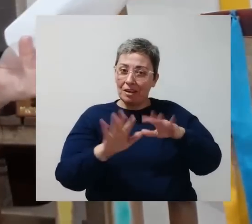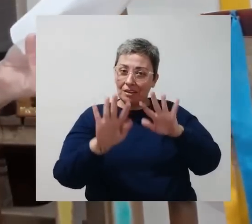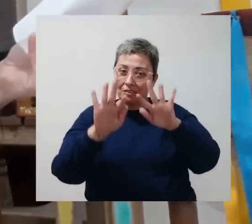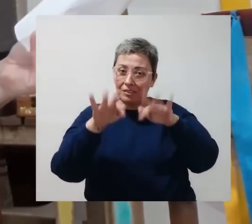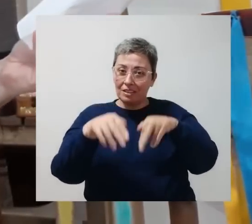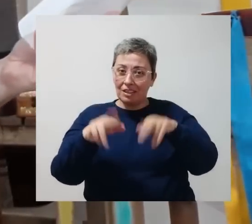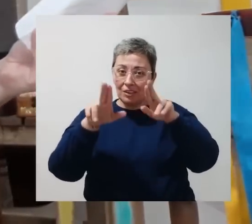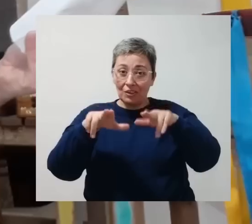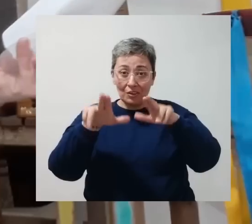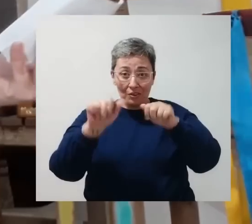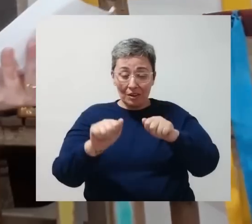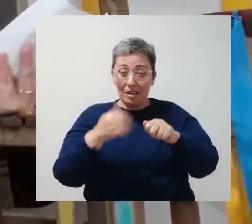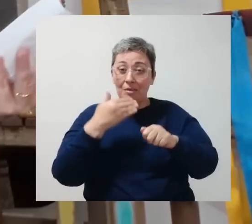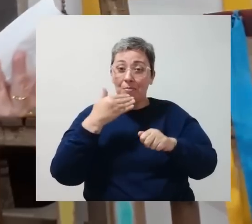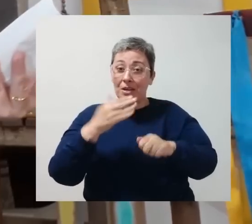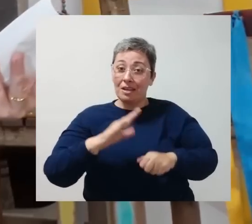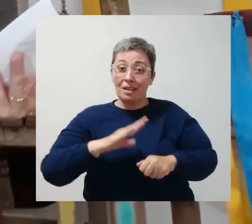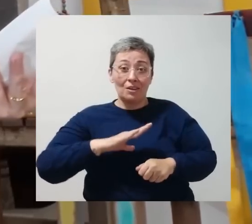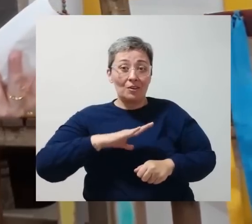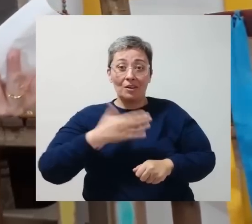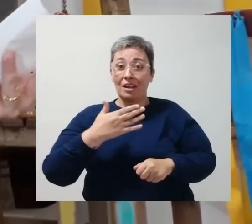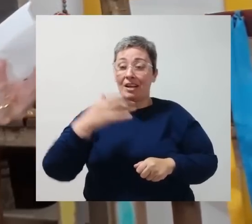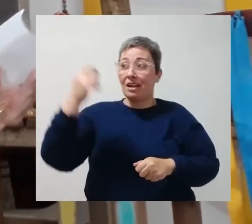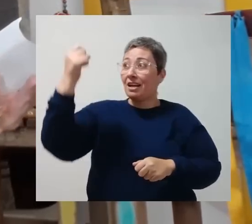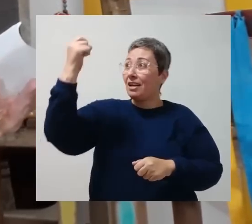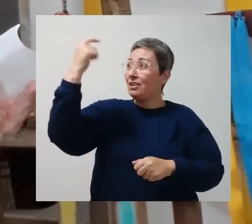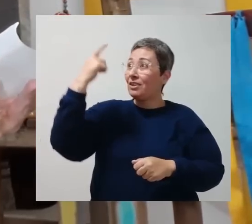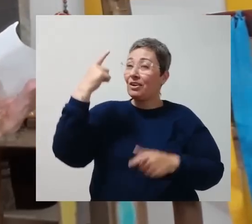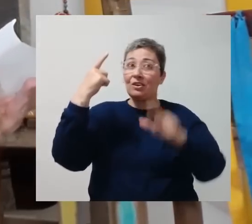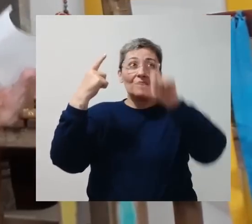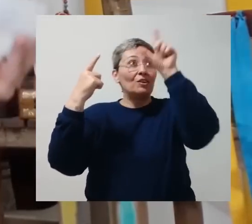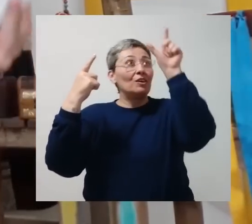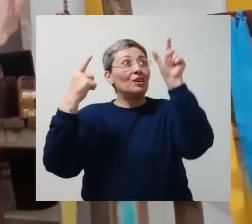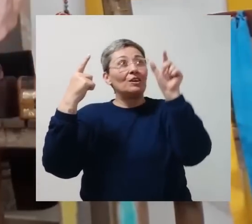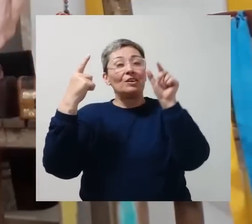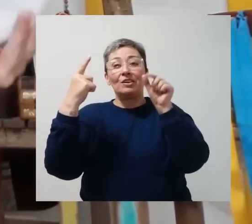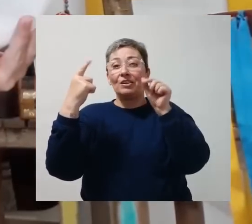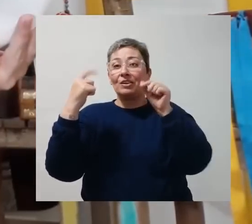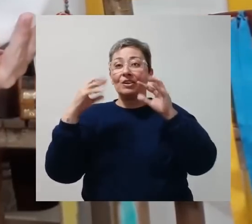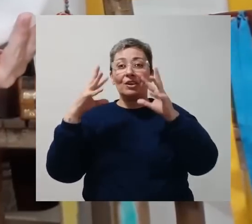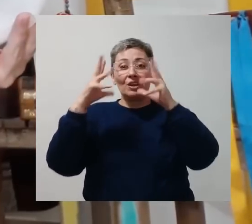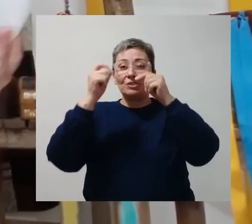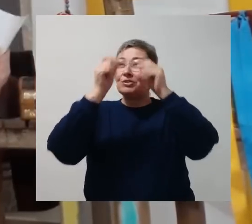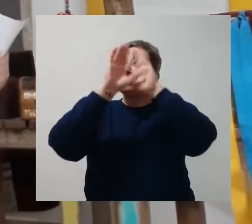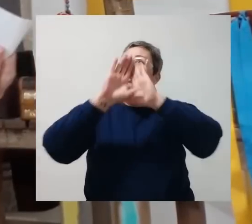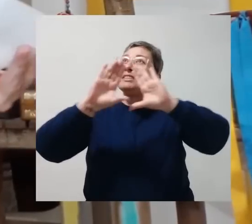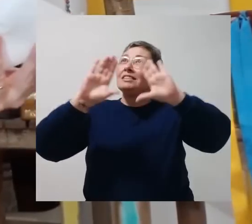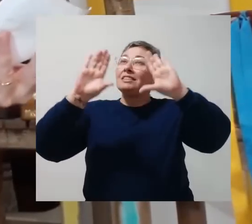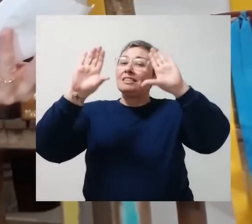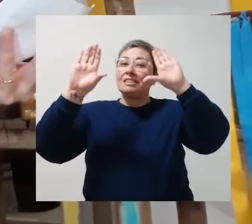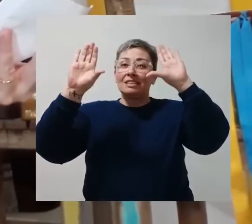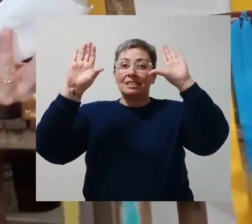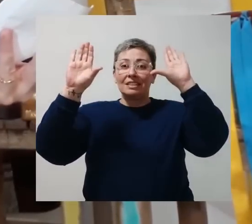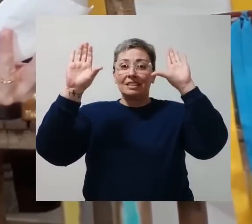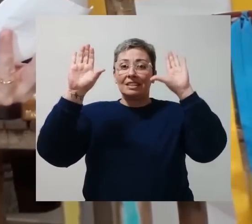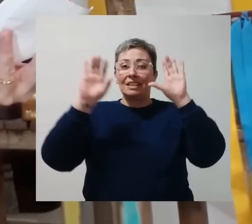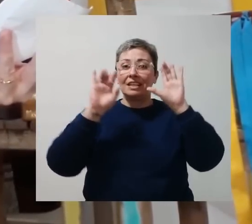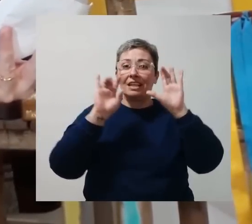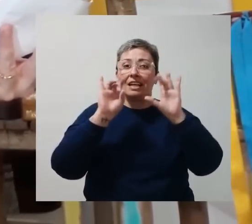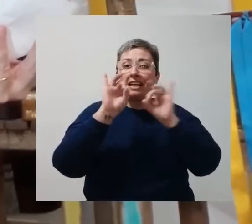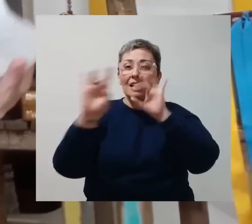que não morre nunca eu peço coragem, e ao sol, e à lua, e a todo